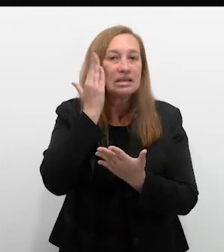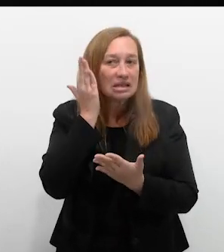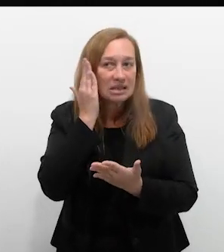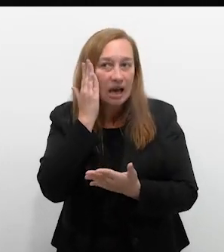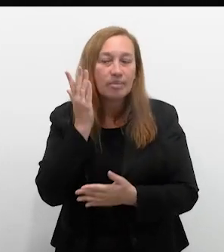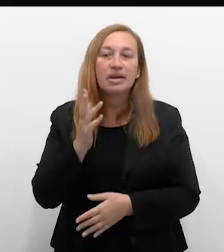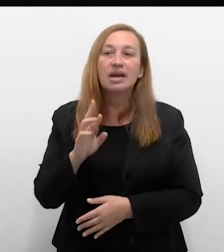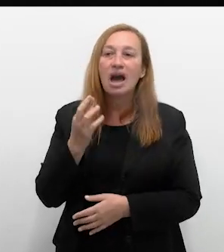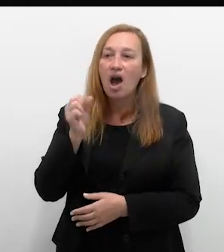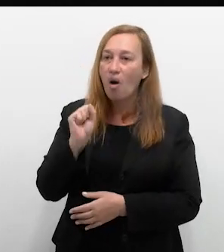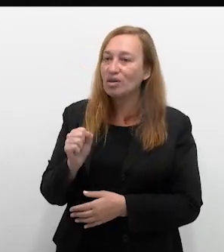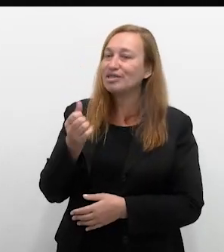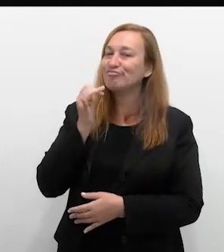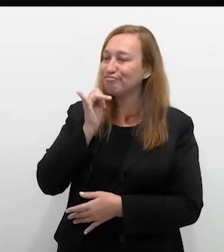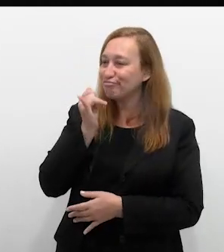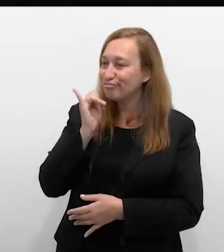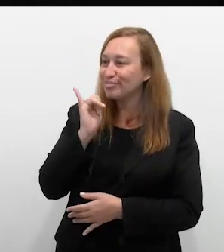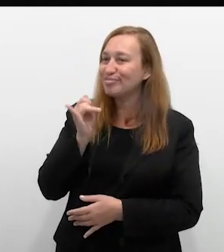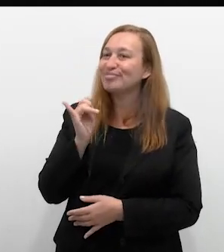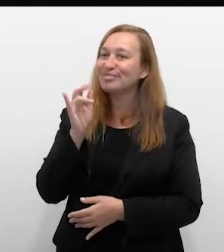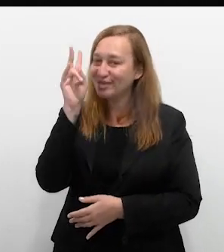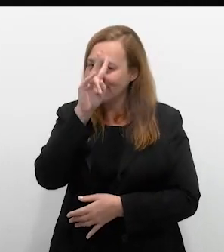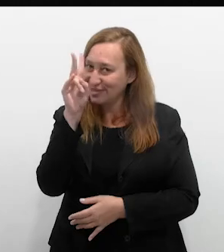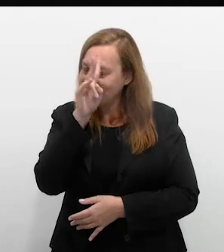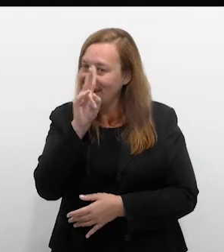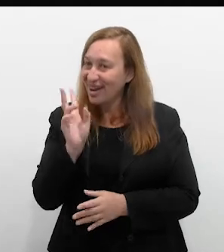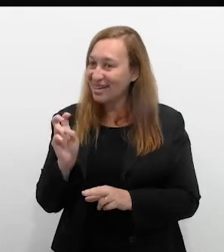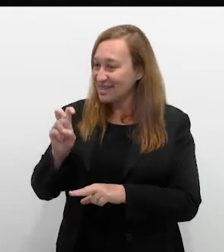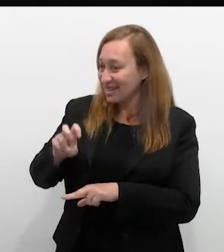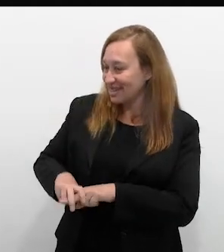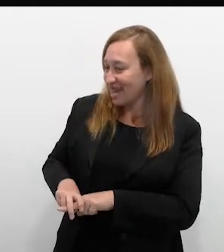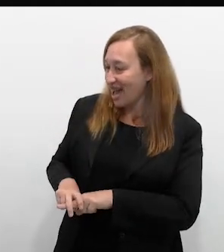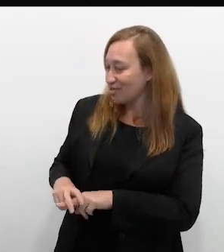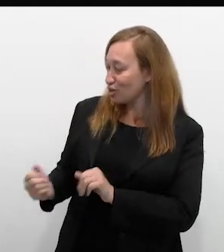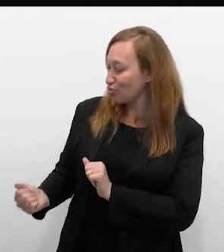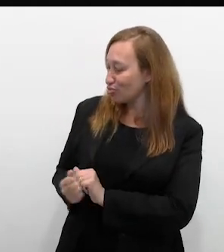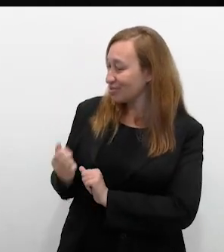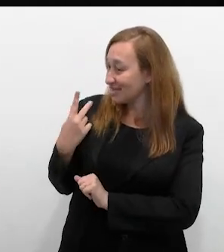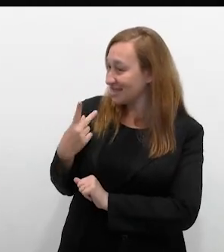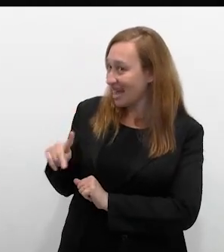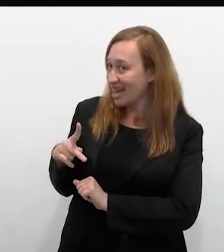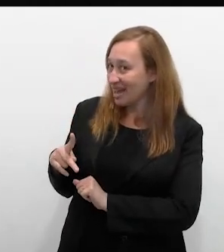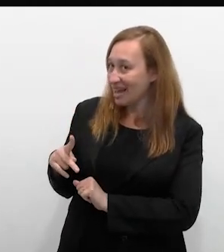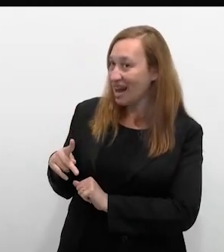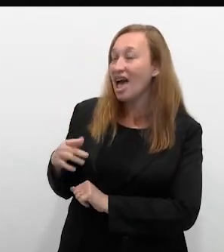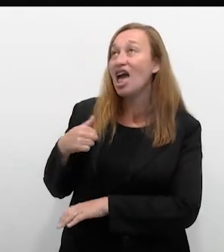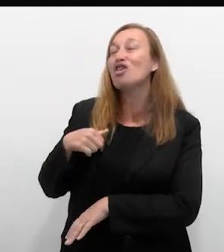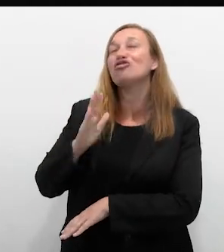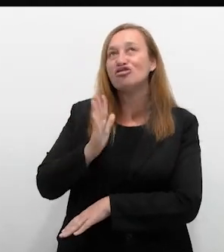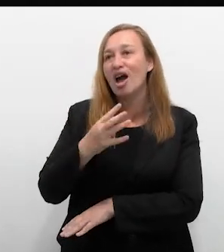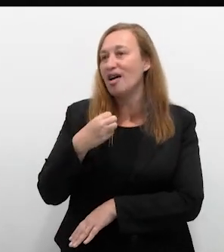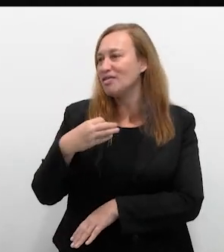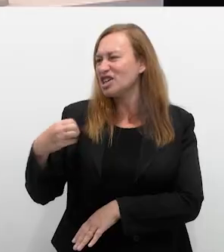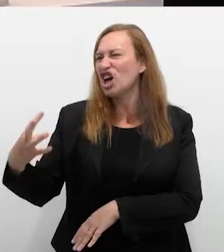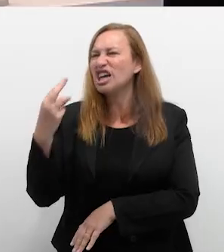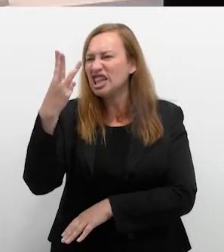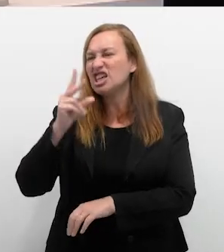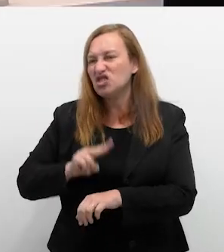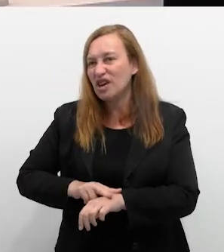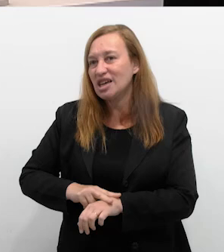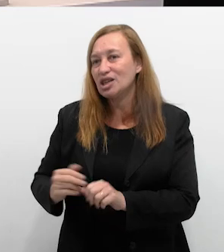desenhos, a gente sabe que a Rosa era uma excelente contadora de histórias, Sim, né? sim. Sentada do lado da professora, Eu tive a oportunidade de